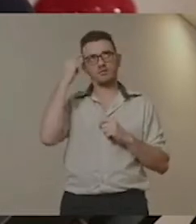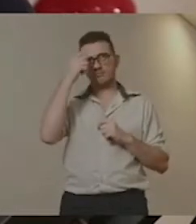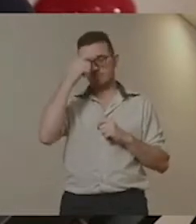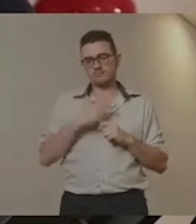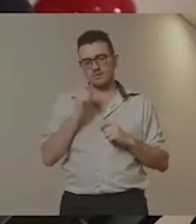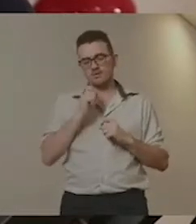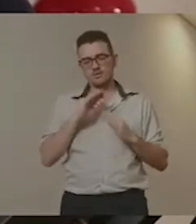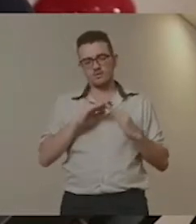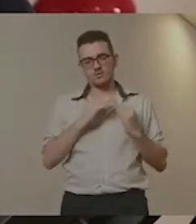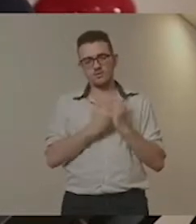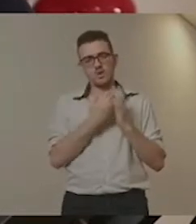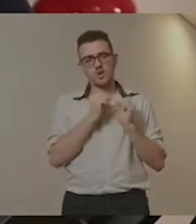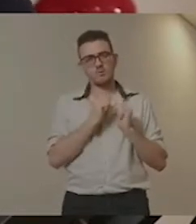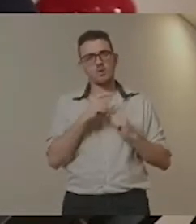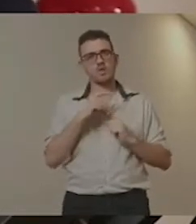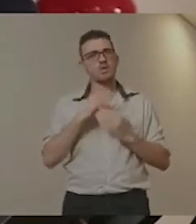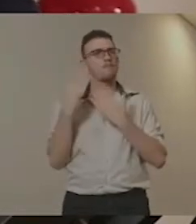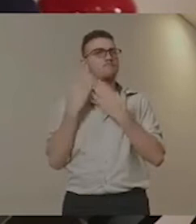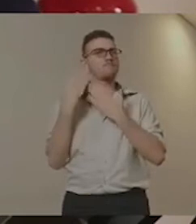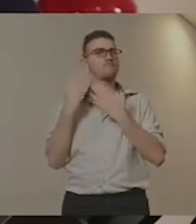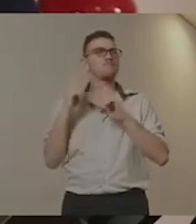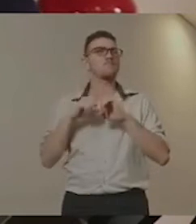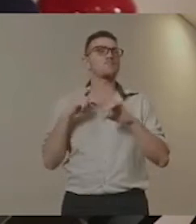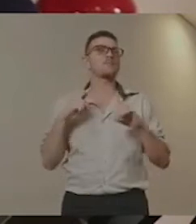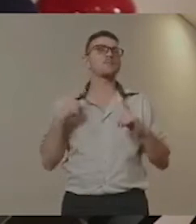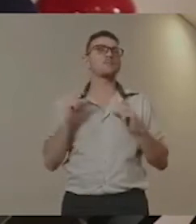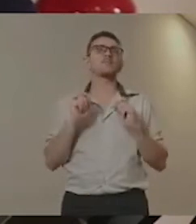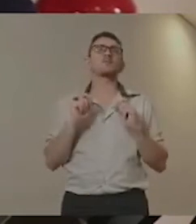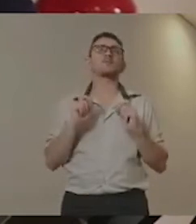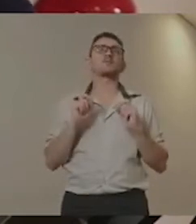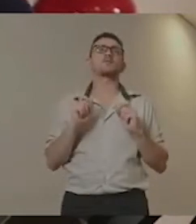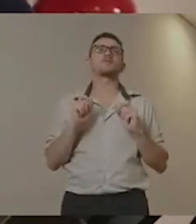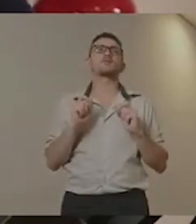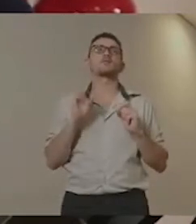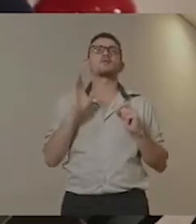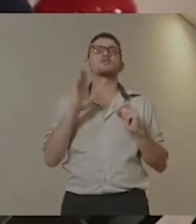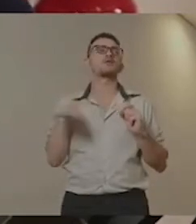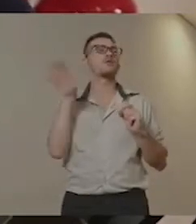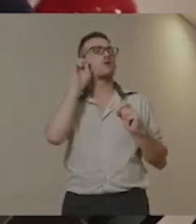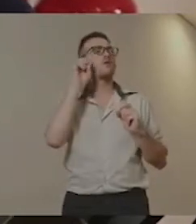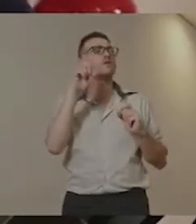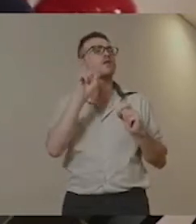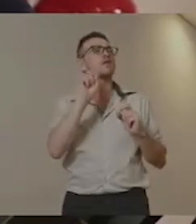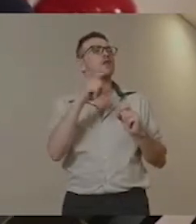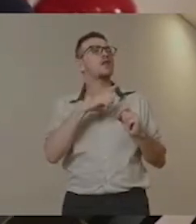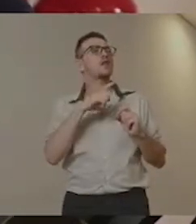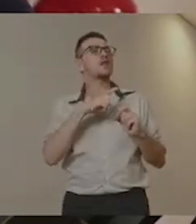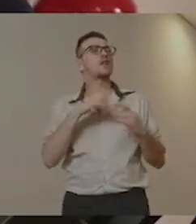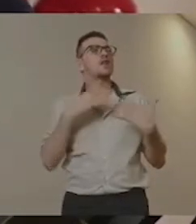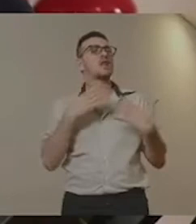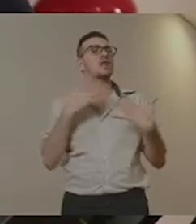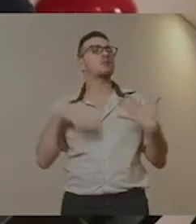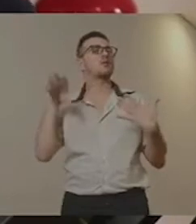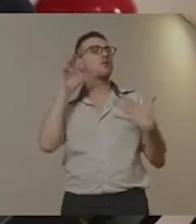que... eu já ouvi dizer que tem psicólogo para ouvir e tal, mas na minha escola não tinha. Tinha